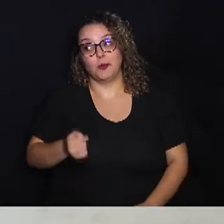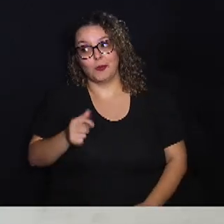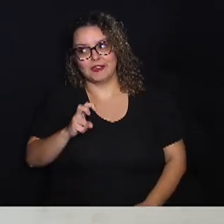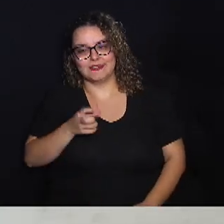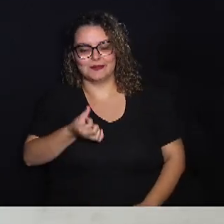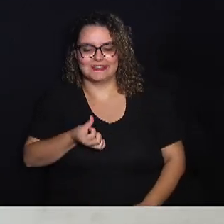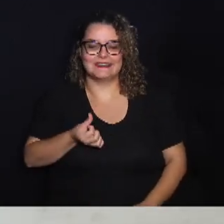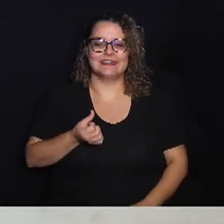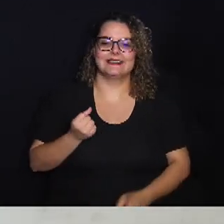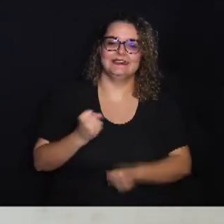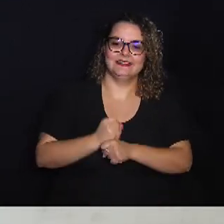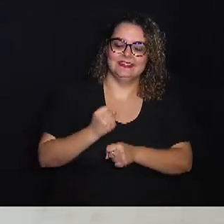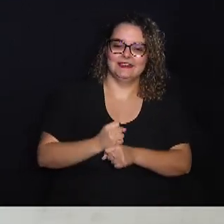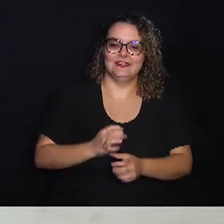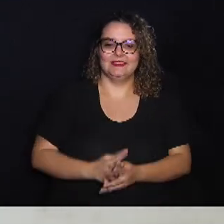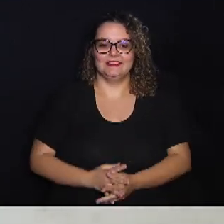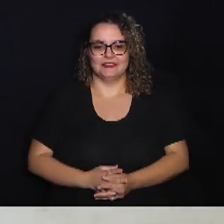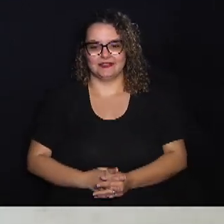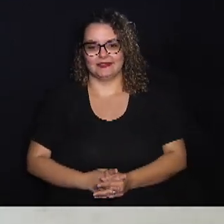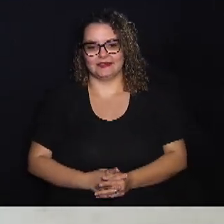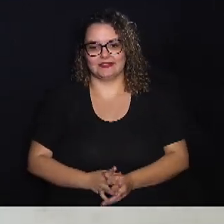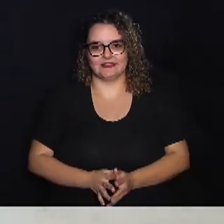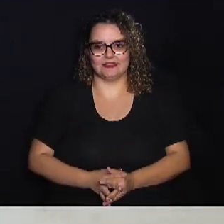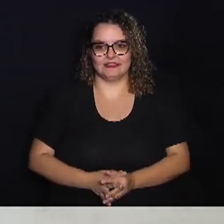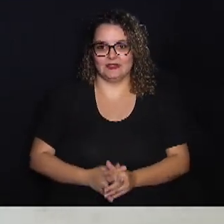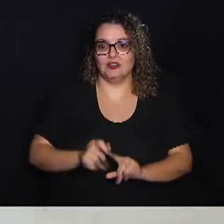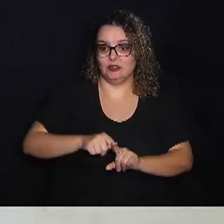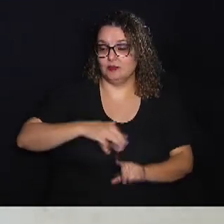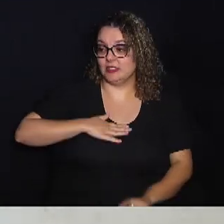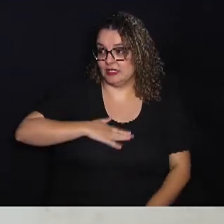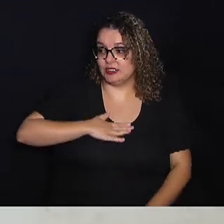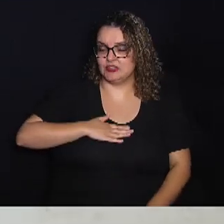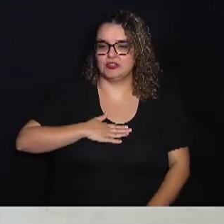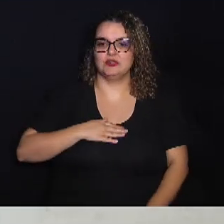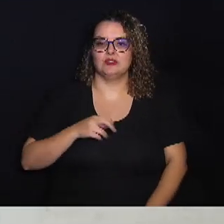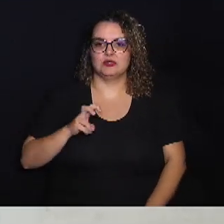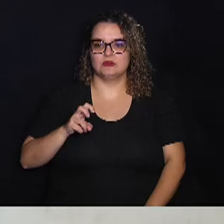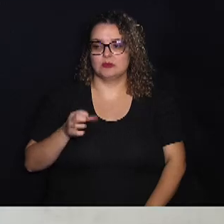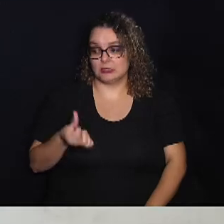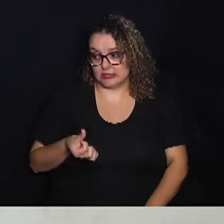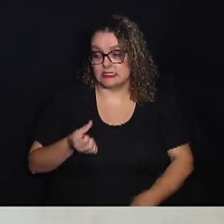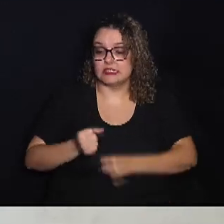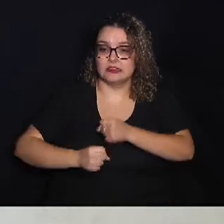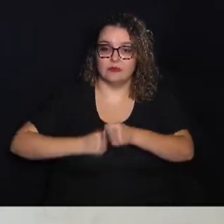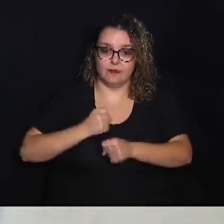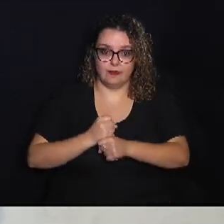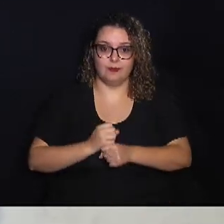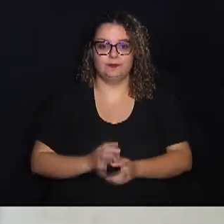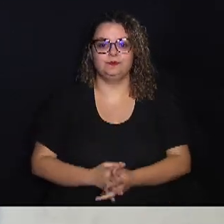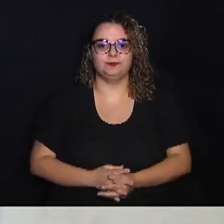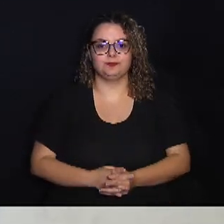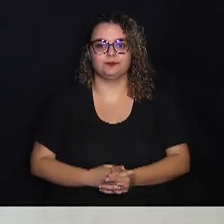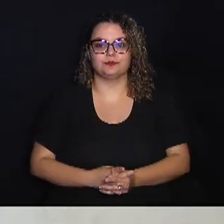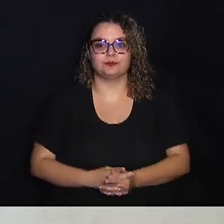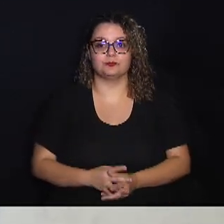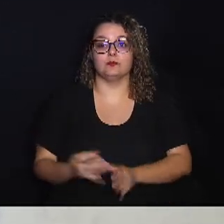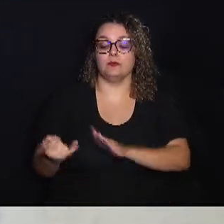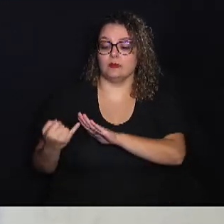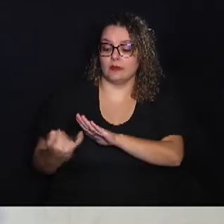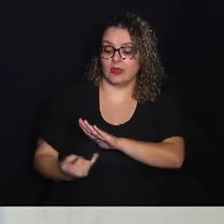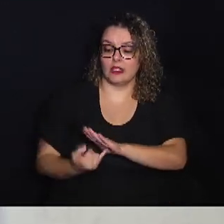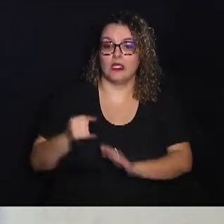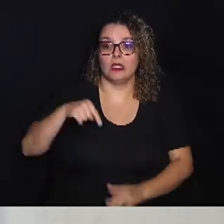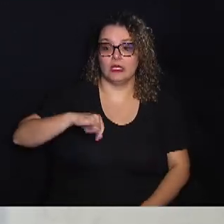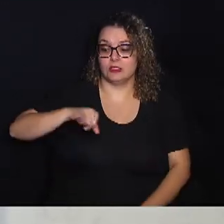anos, né? Esse ano, em agosto, nós completamos 56 anos. A instituição, ela está aqui no